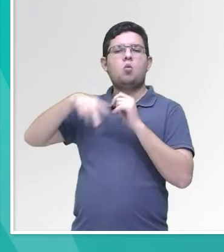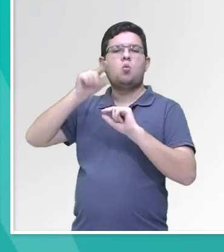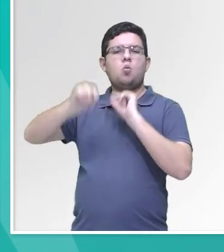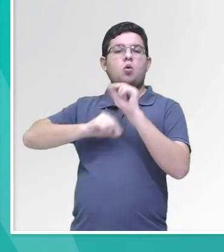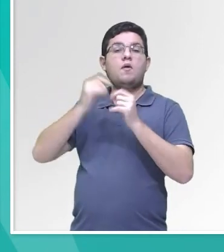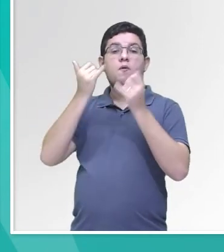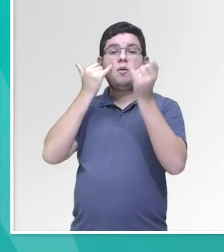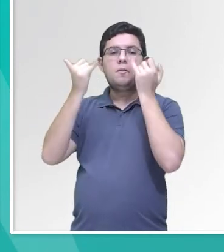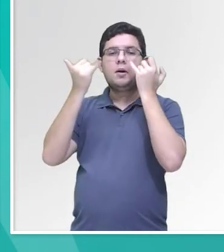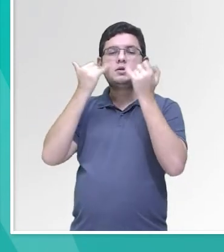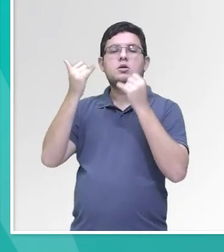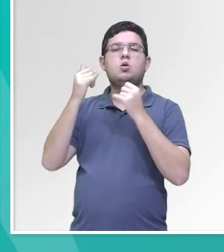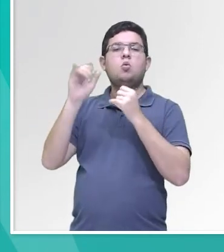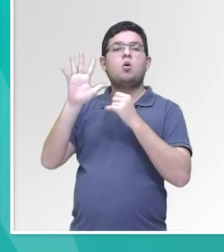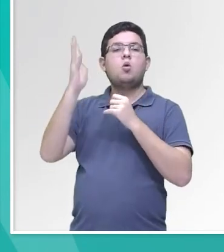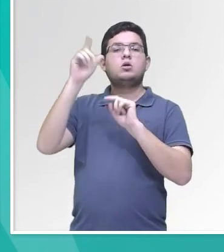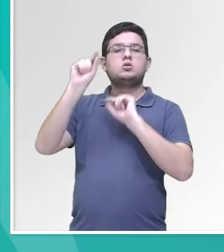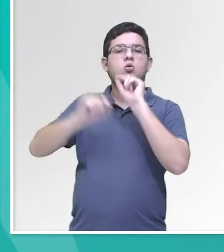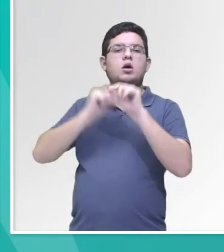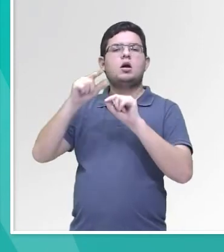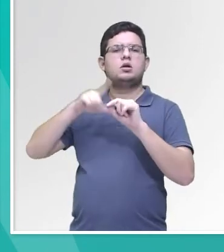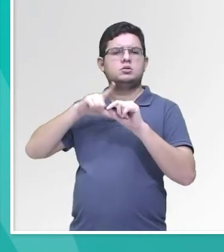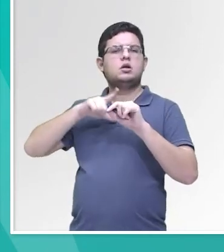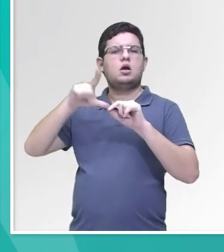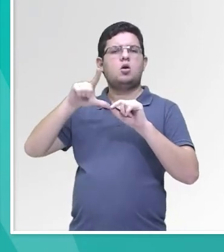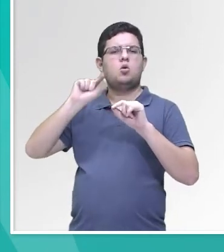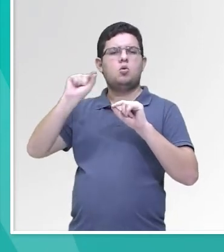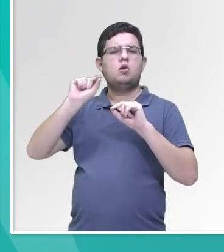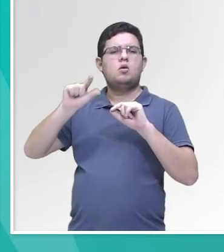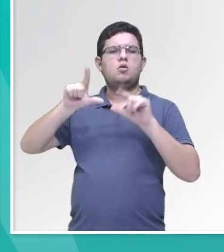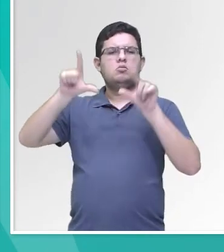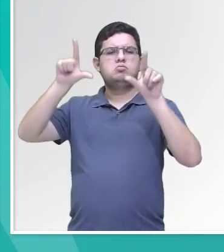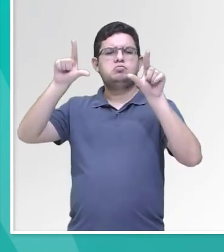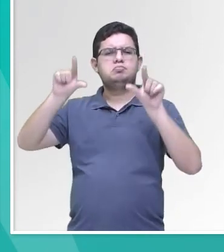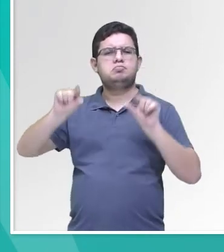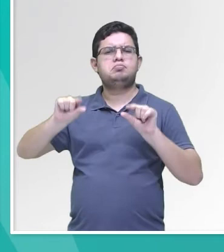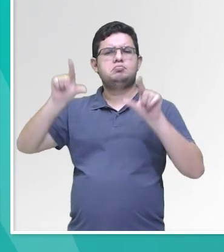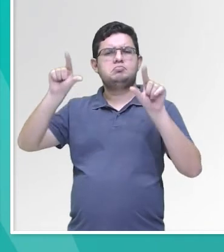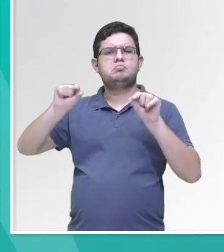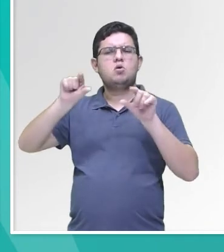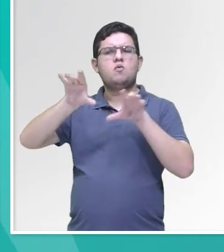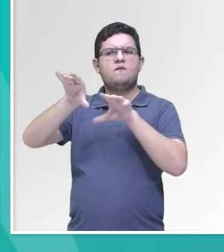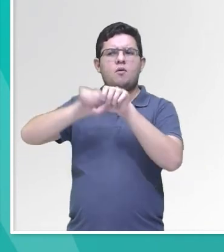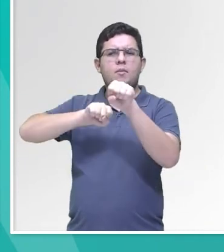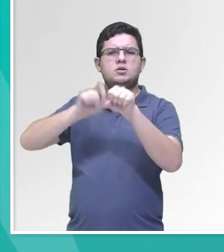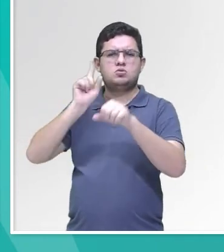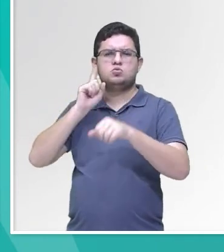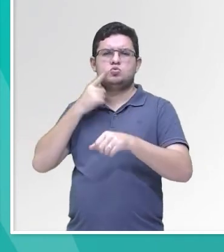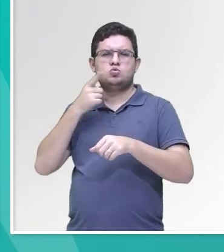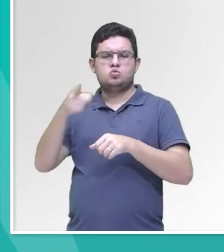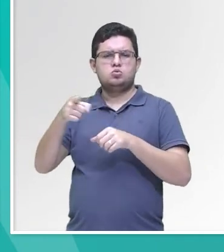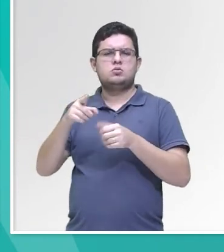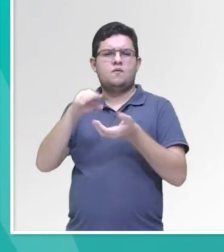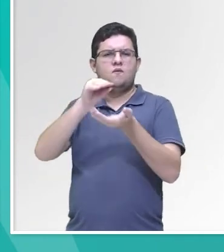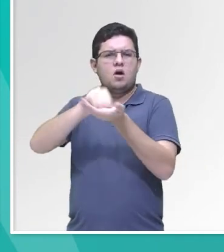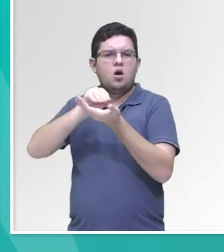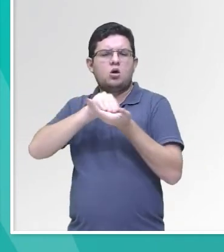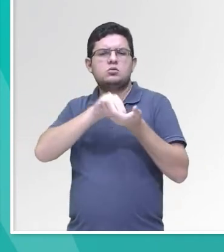Ao dizer que existe um déficit, ou seja, existe um débito, falta, né? O sistema